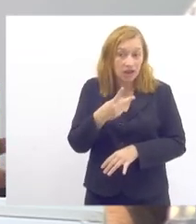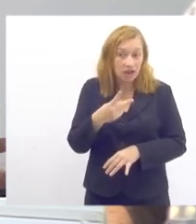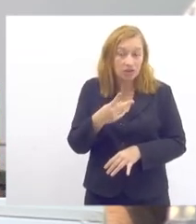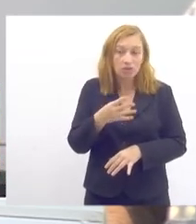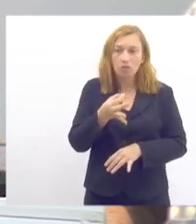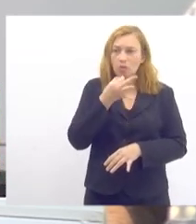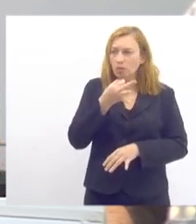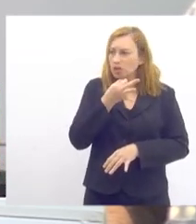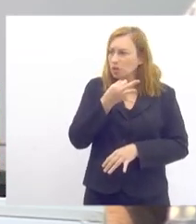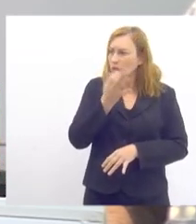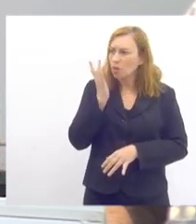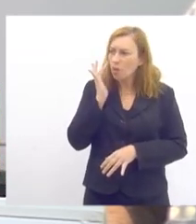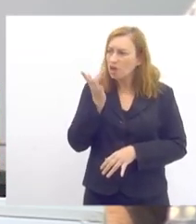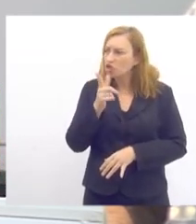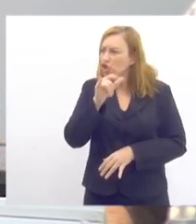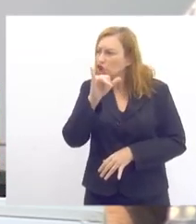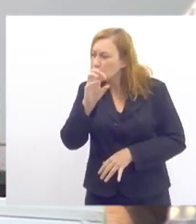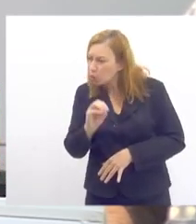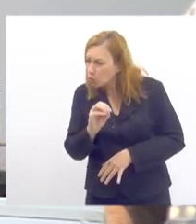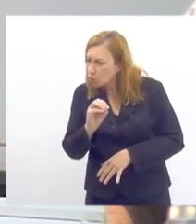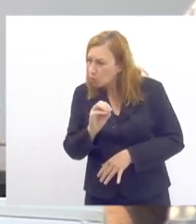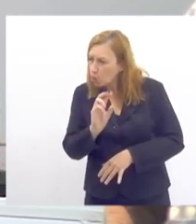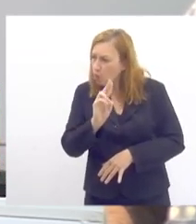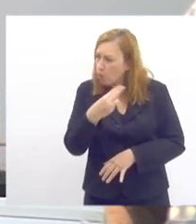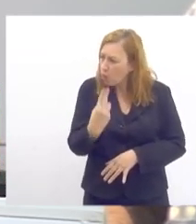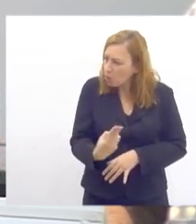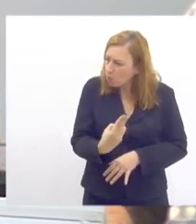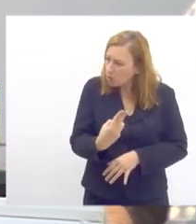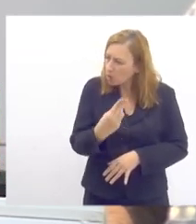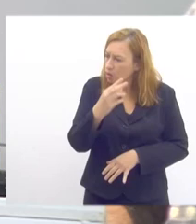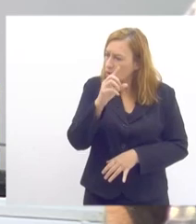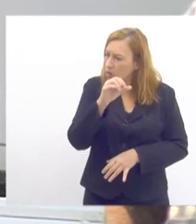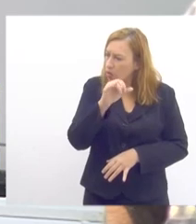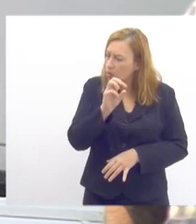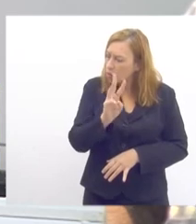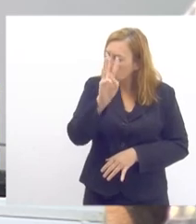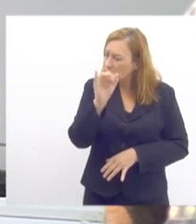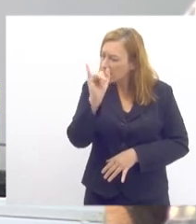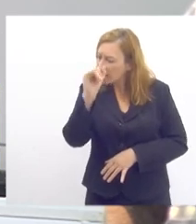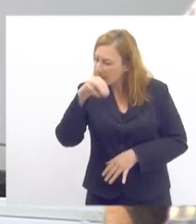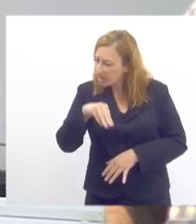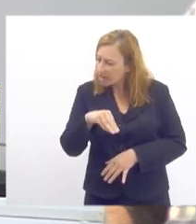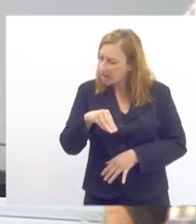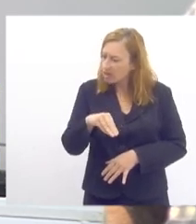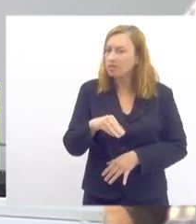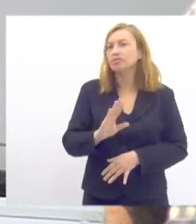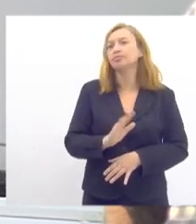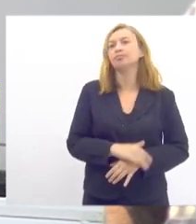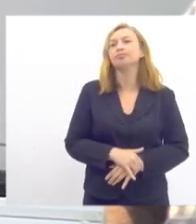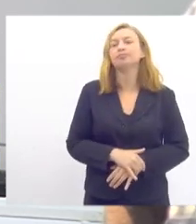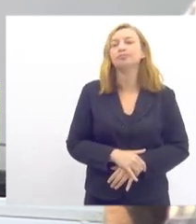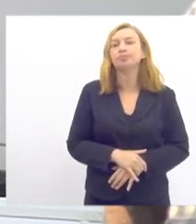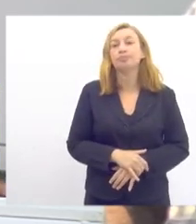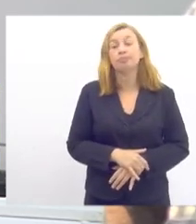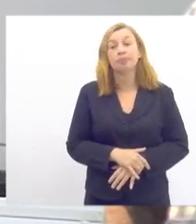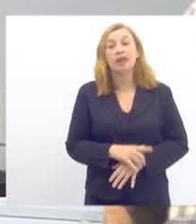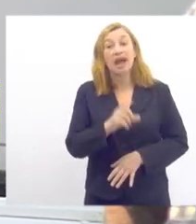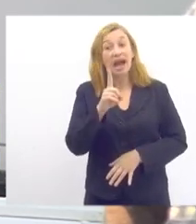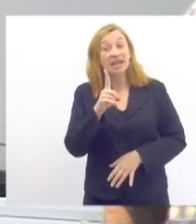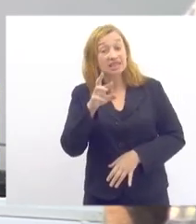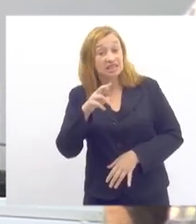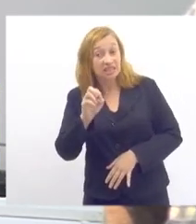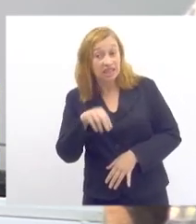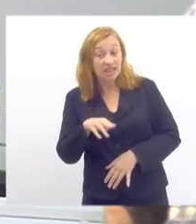sugestão, se eu não me engano, do Igor ou do William, da KDM, que também é um servidor efetivo, falou, a DRE vence